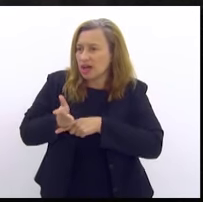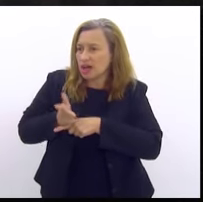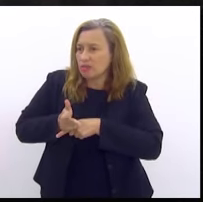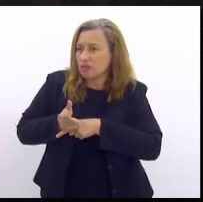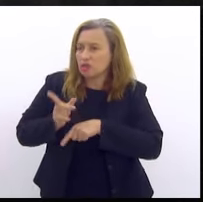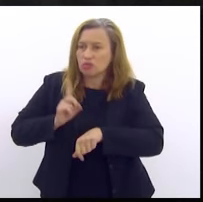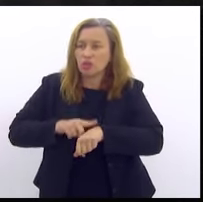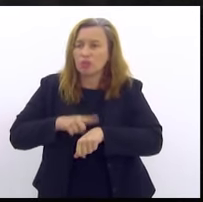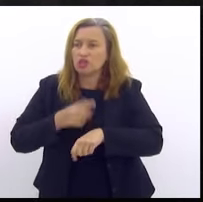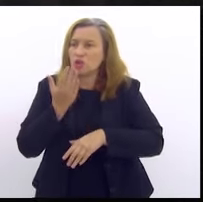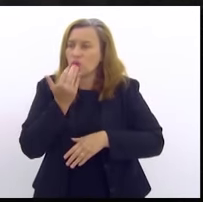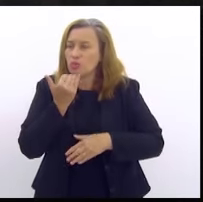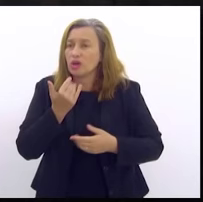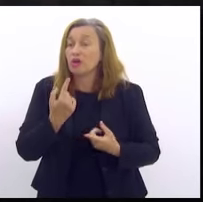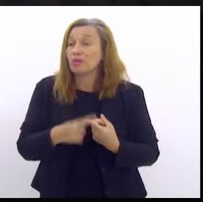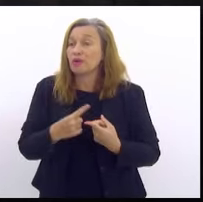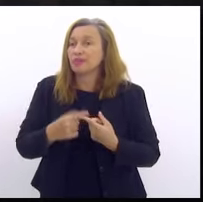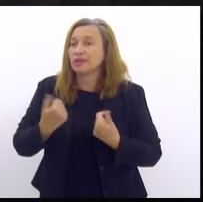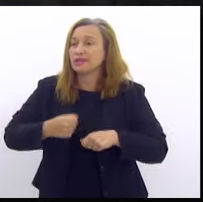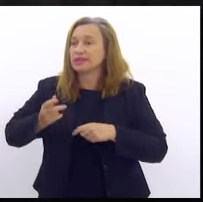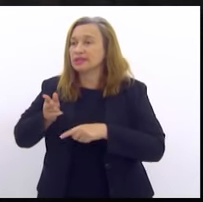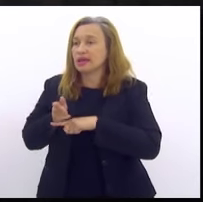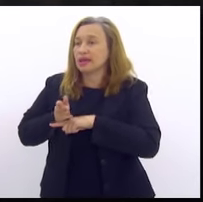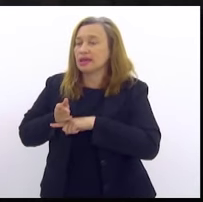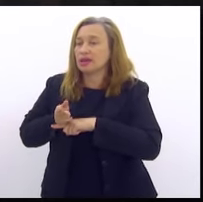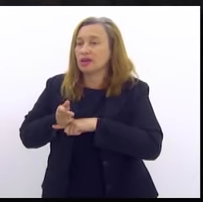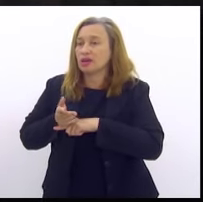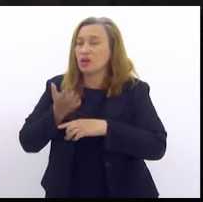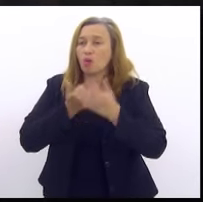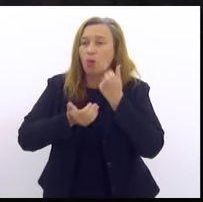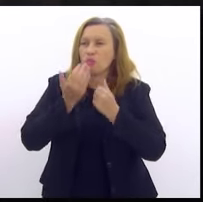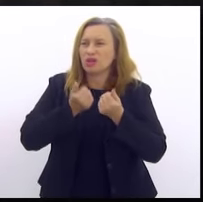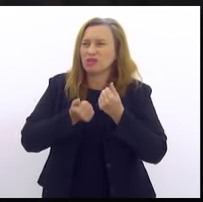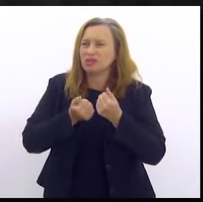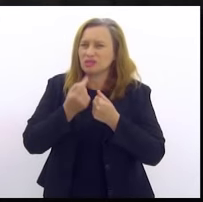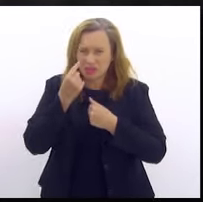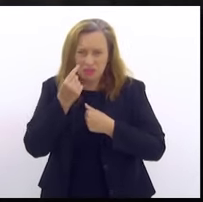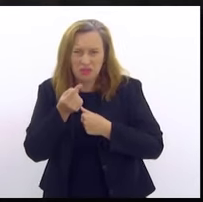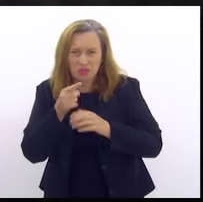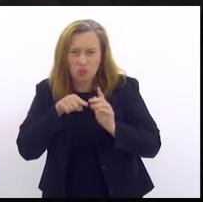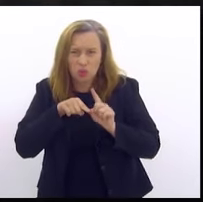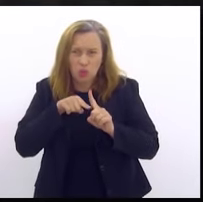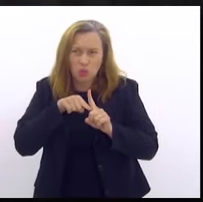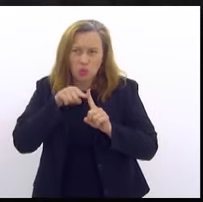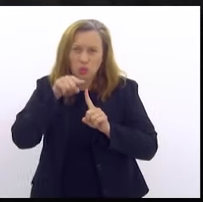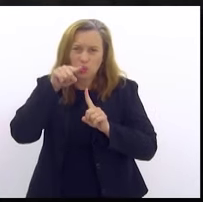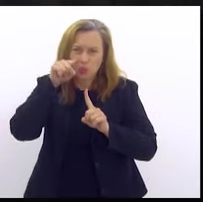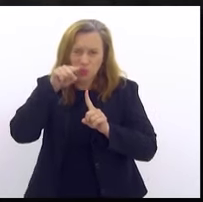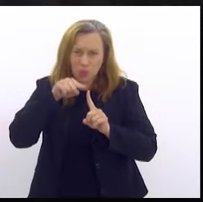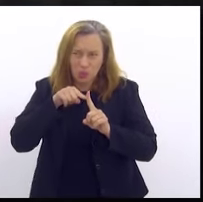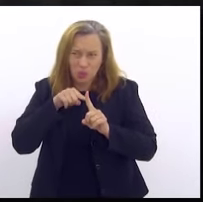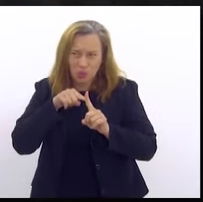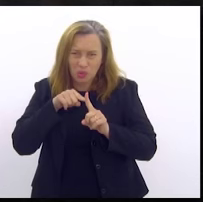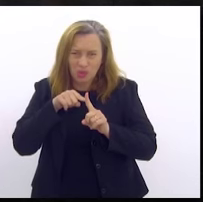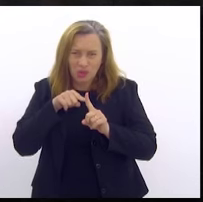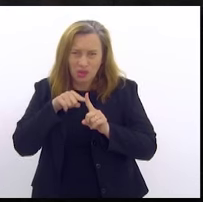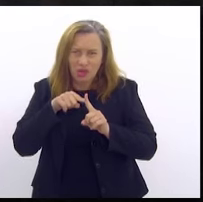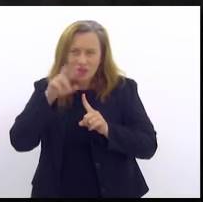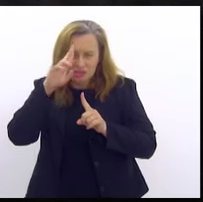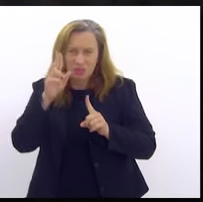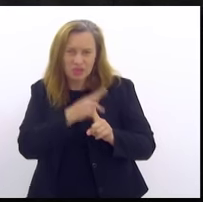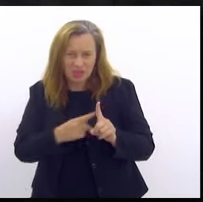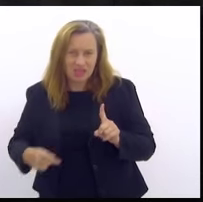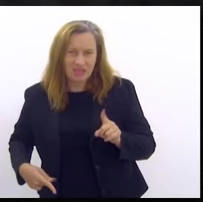tem que estar com a câmera aqui perfeitamente. Já viu a temperatura que nós temos enfrentado, senhor